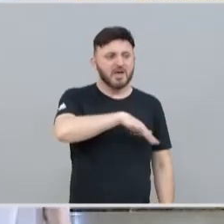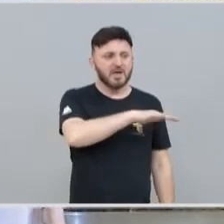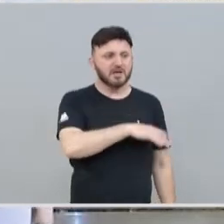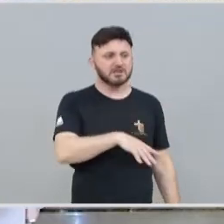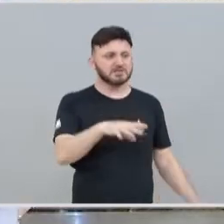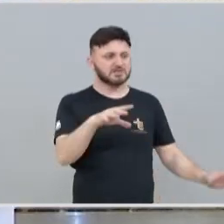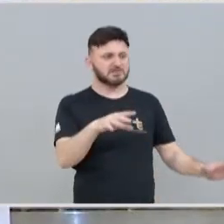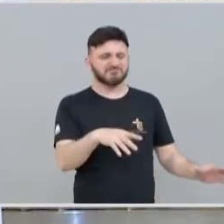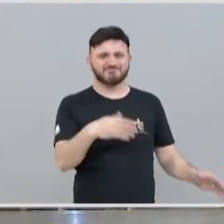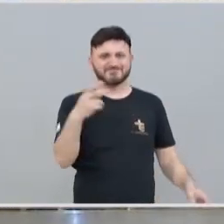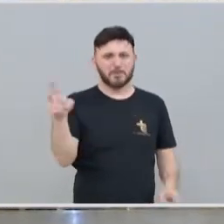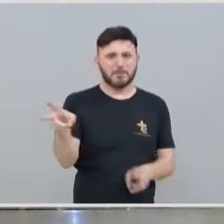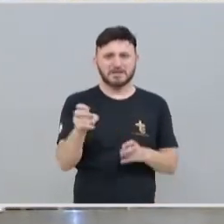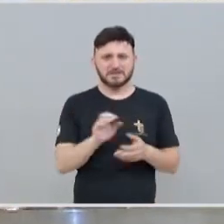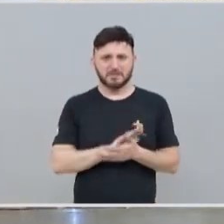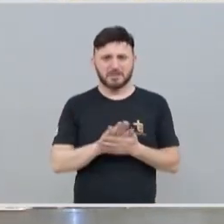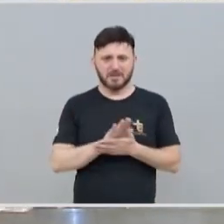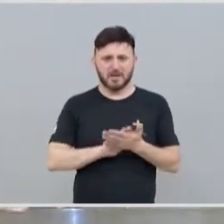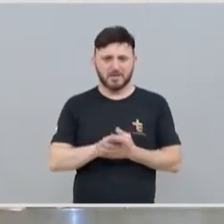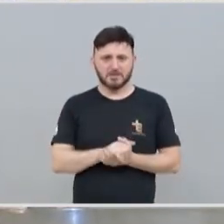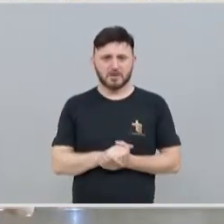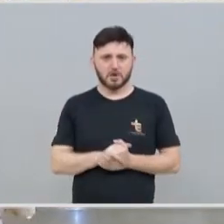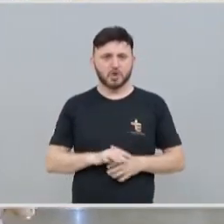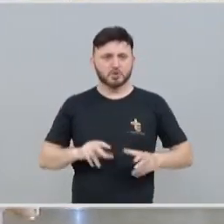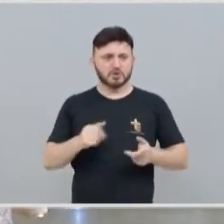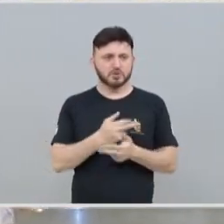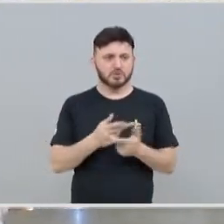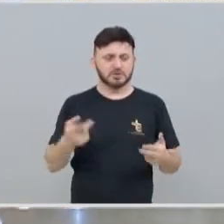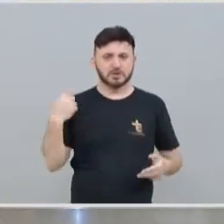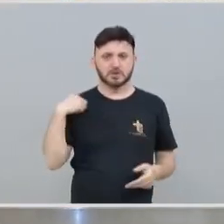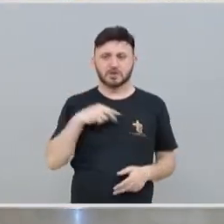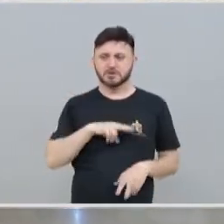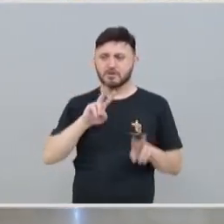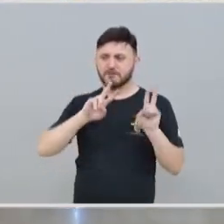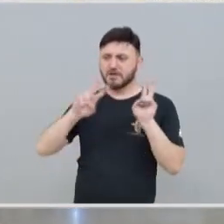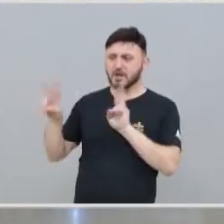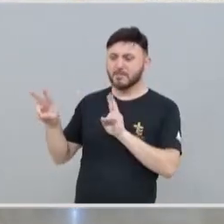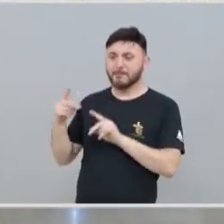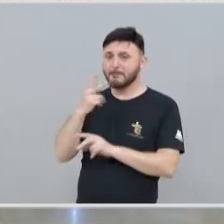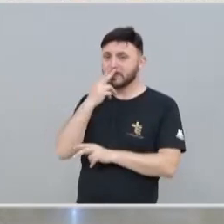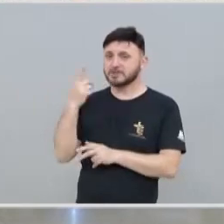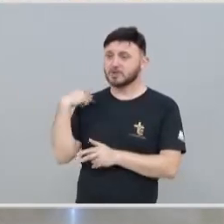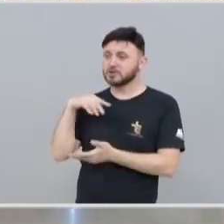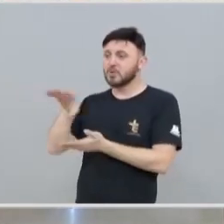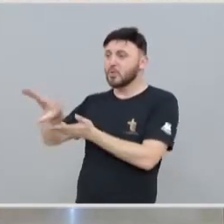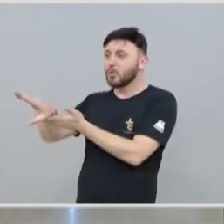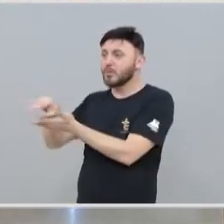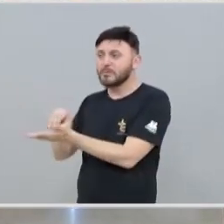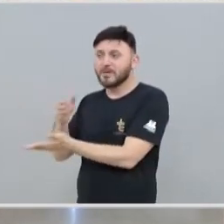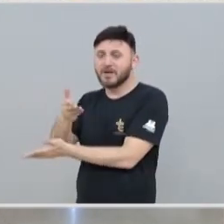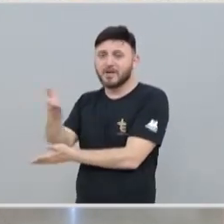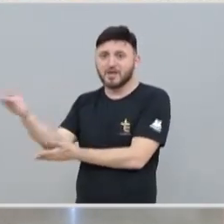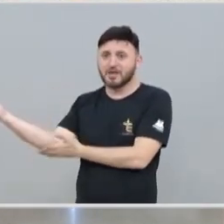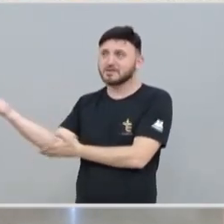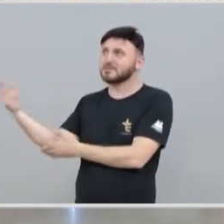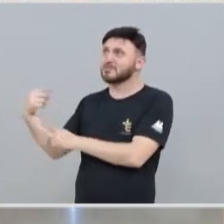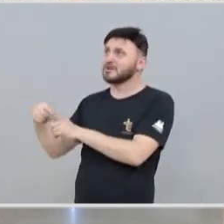senhor se tudo que olhamos na vida dos santos nada mais é do que uma glória de deus